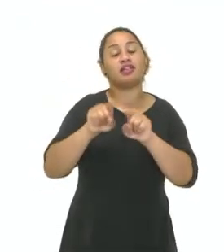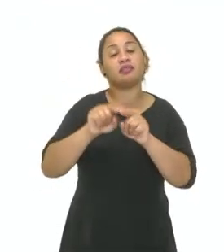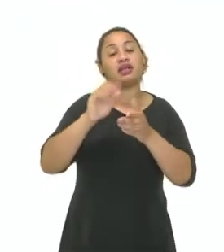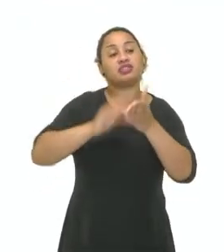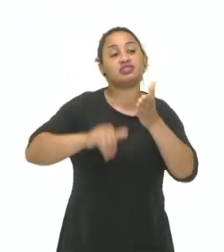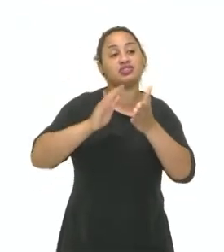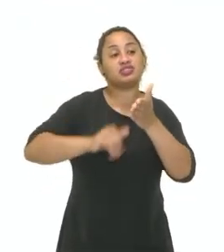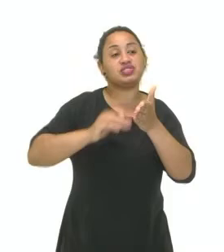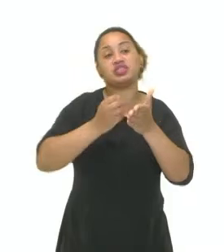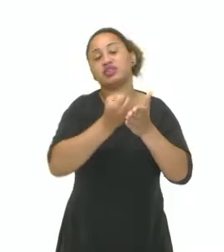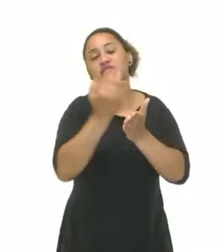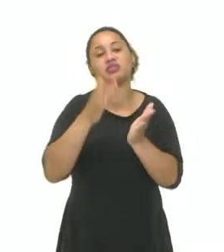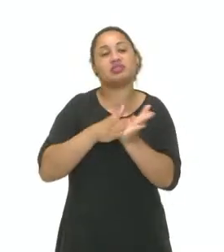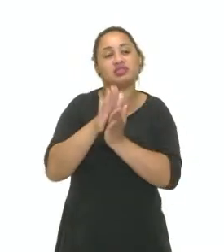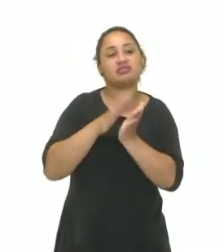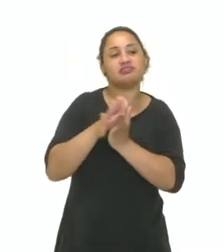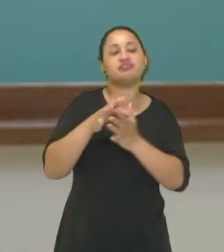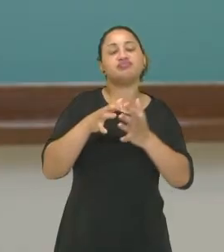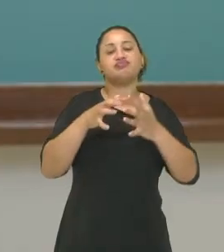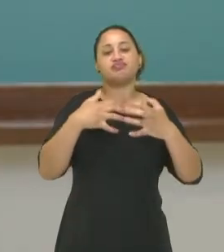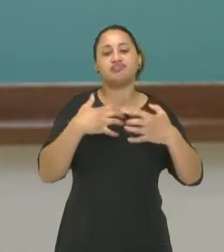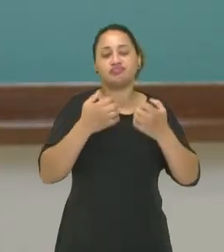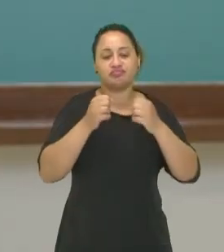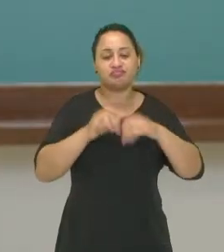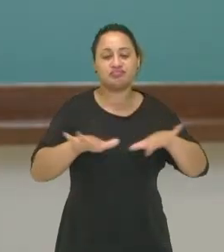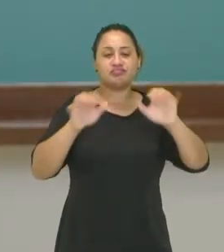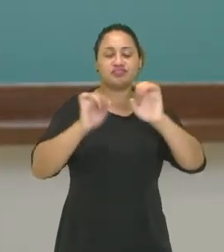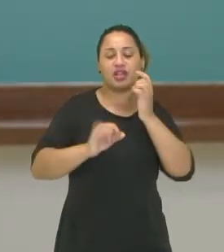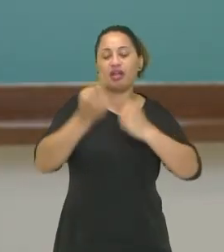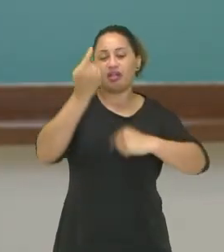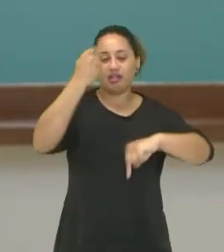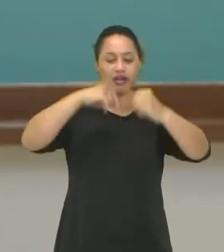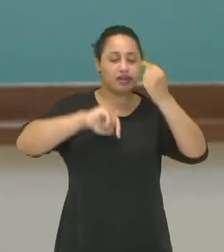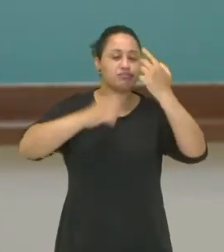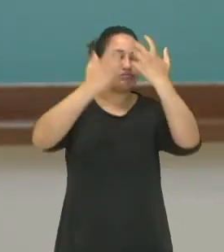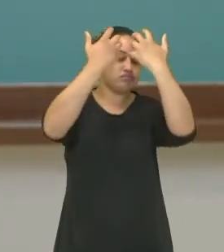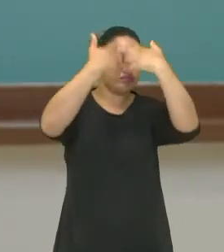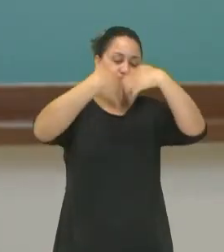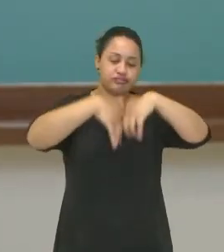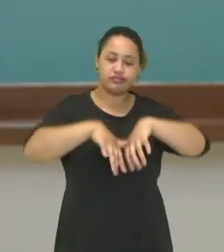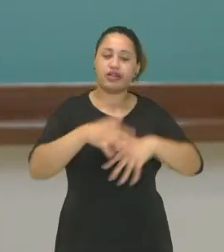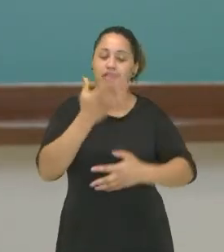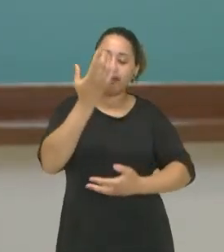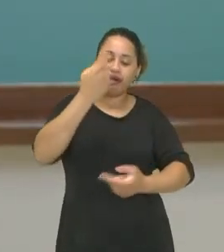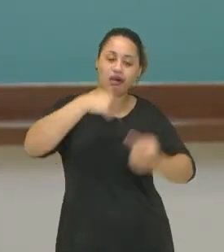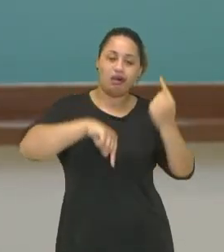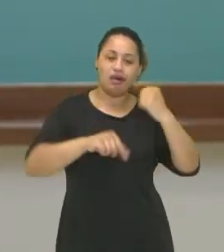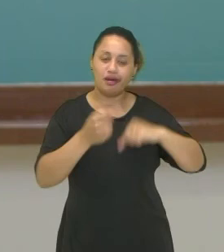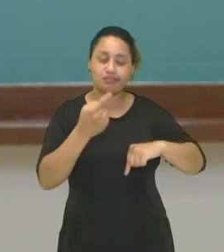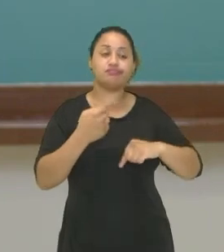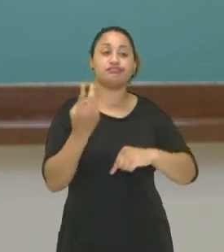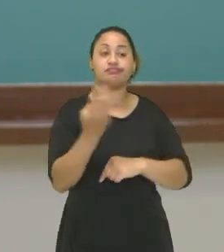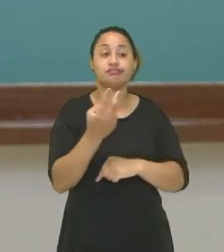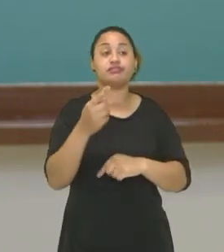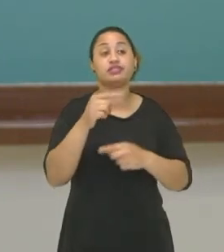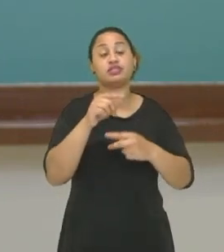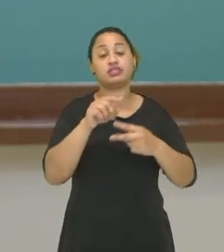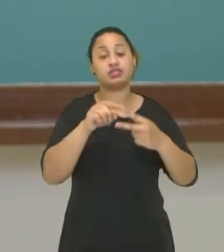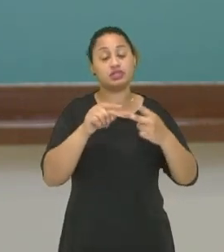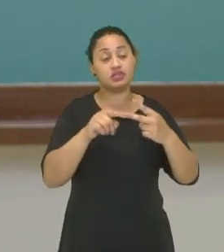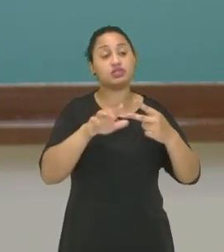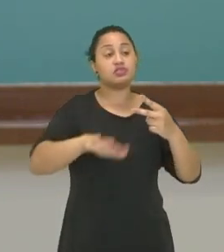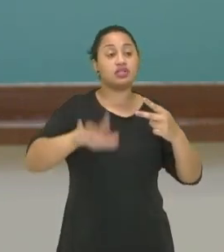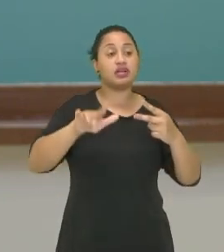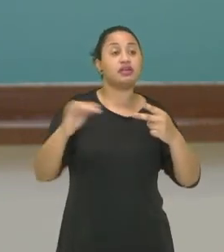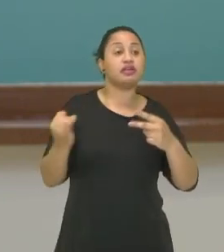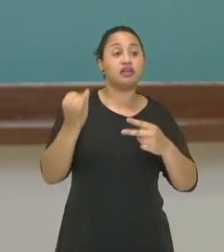com a respiração, ou seja, com o metabolismo dele. Tá? Então, as duas situações são importantes, só que agora a gente já está vendo